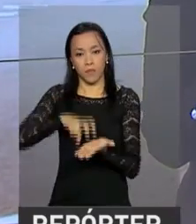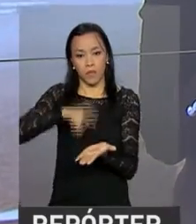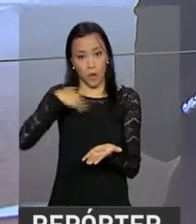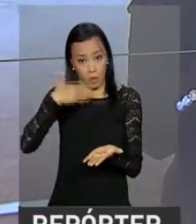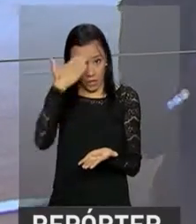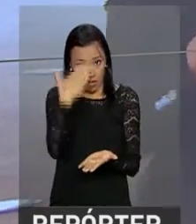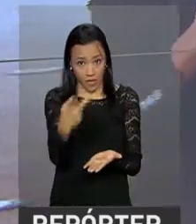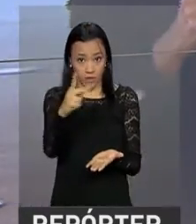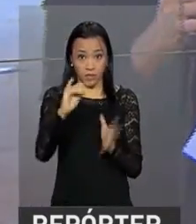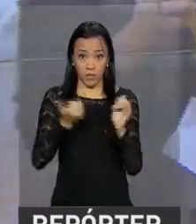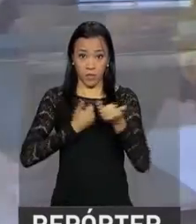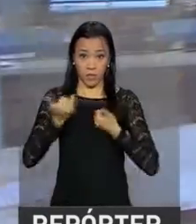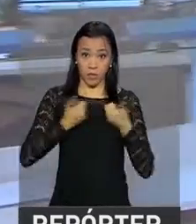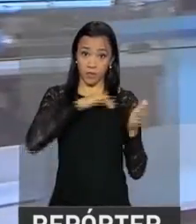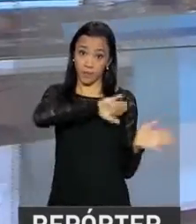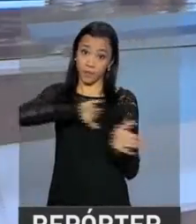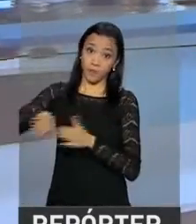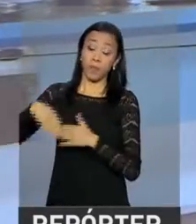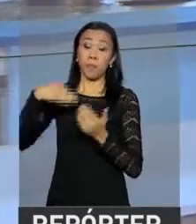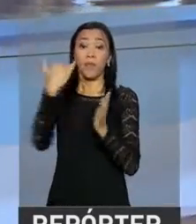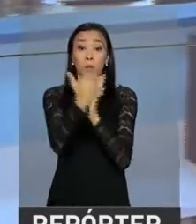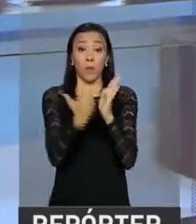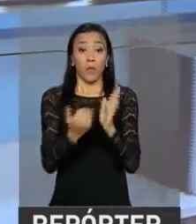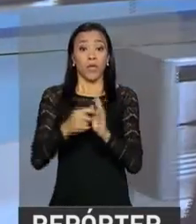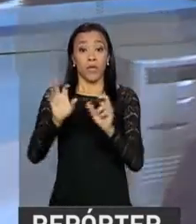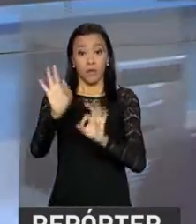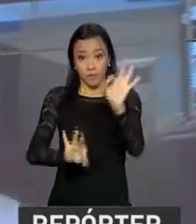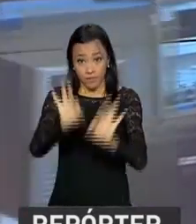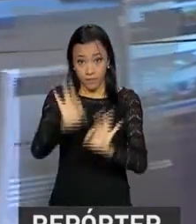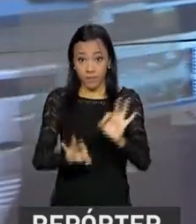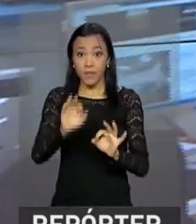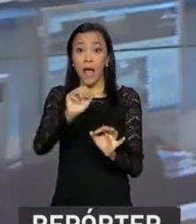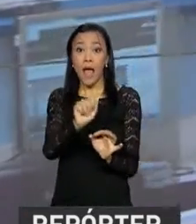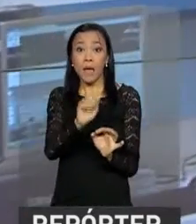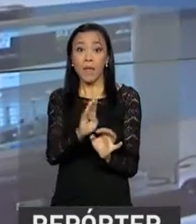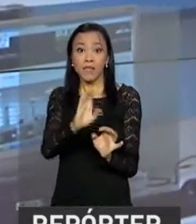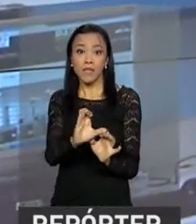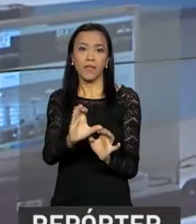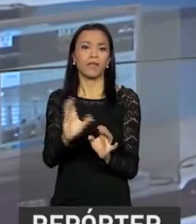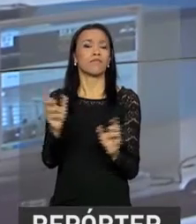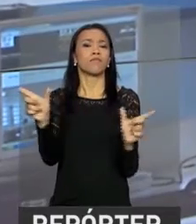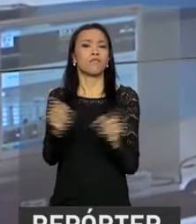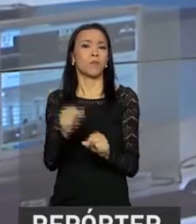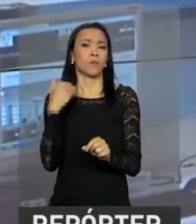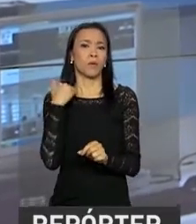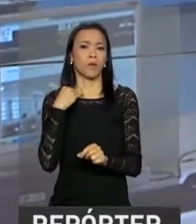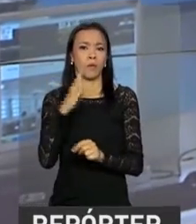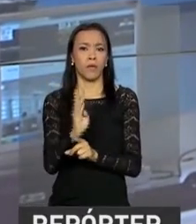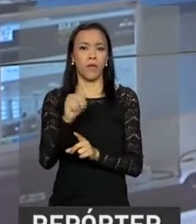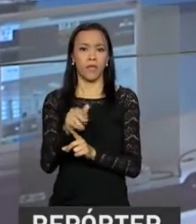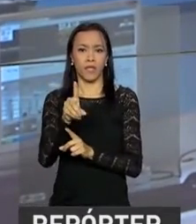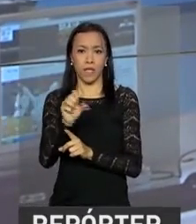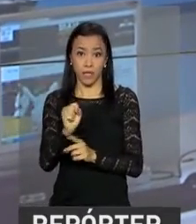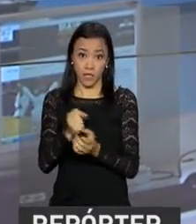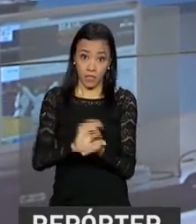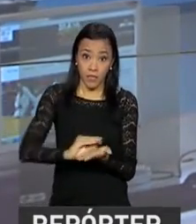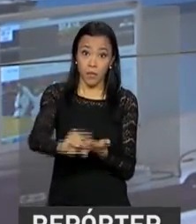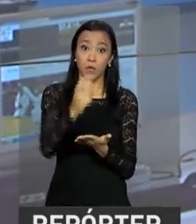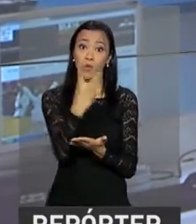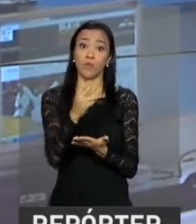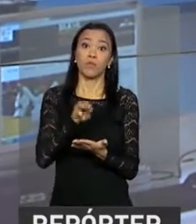suas informações bom e o programa abc do bnds liberou 2 bilhões de reais em crédito no ano safra